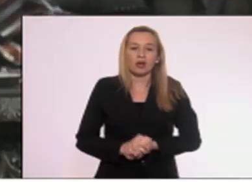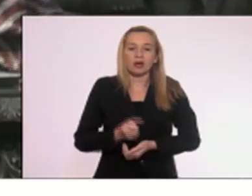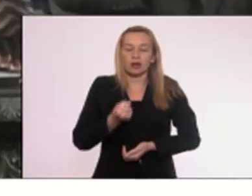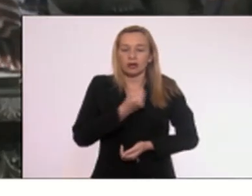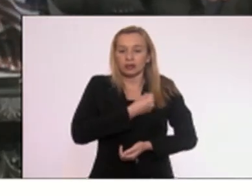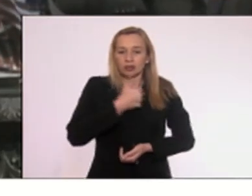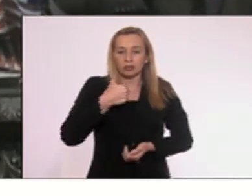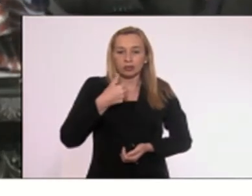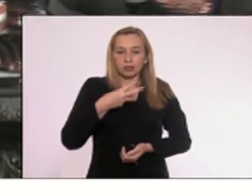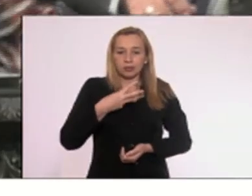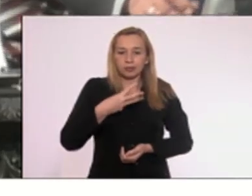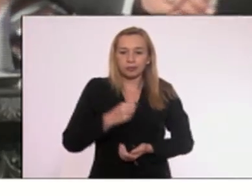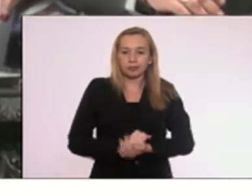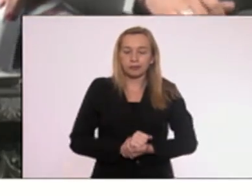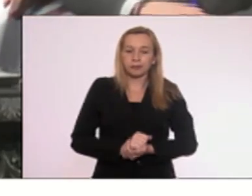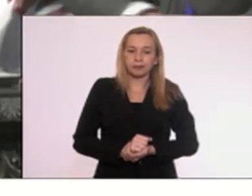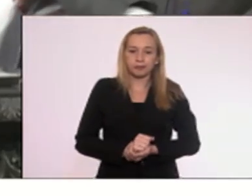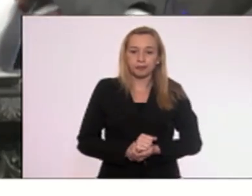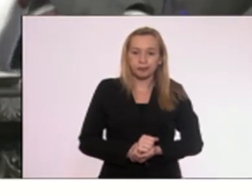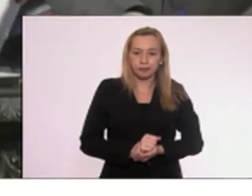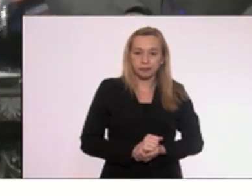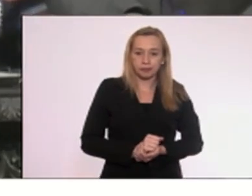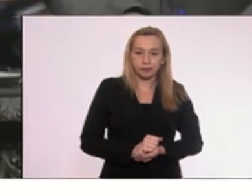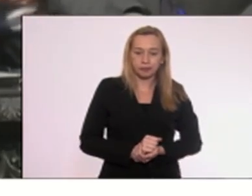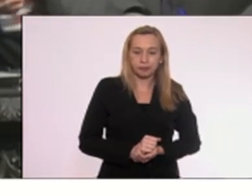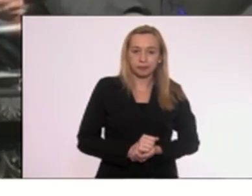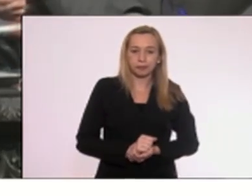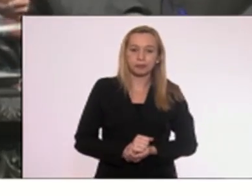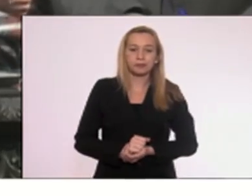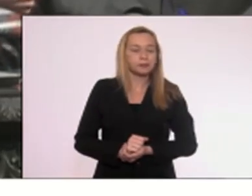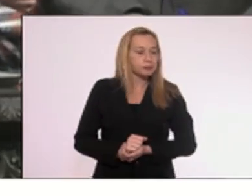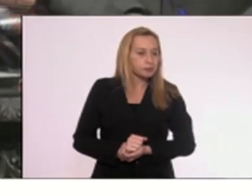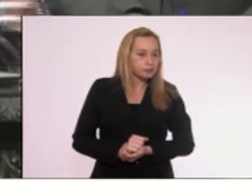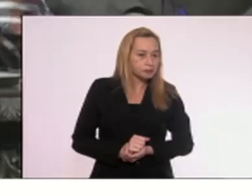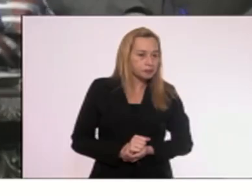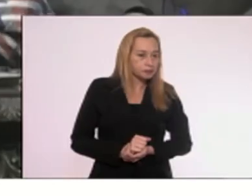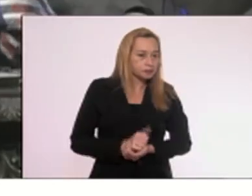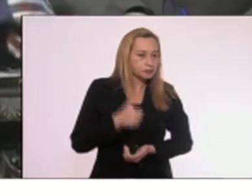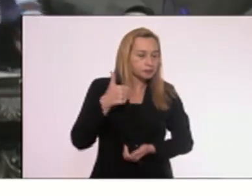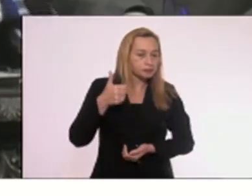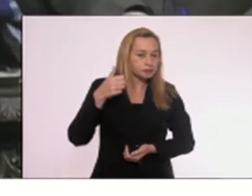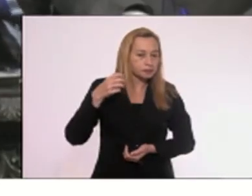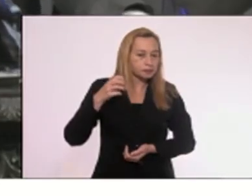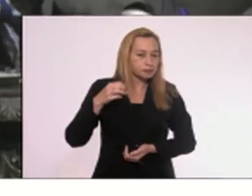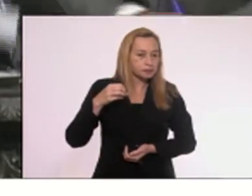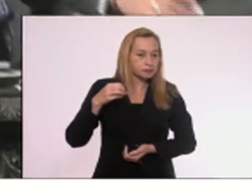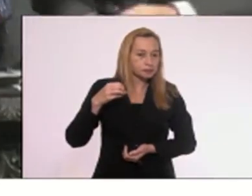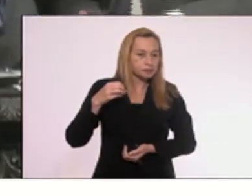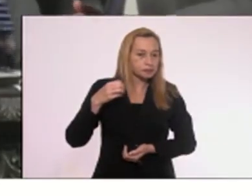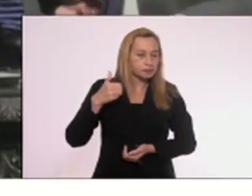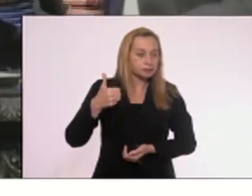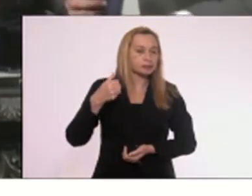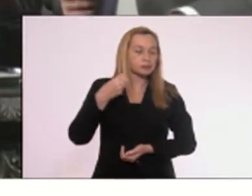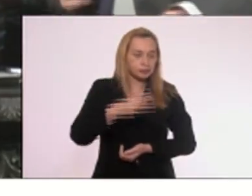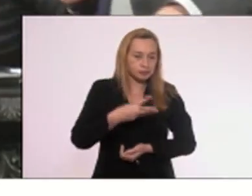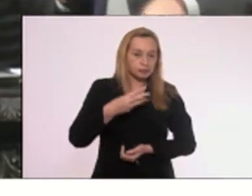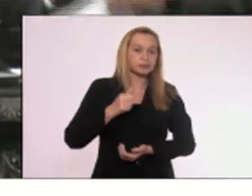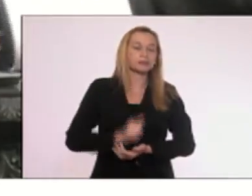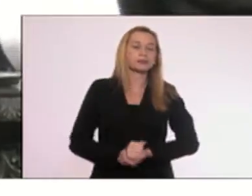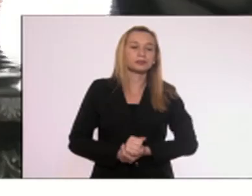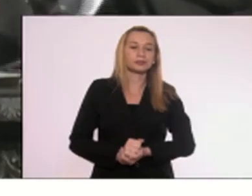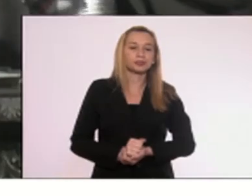13, ou o 113, que vamos